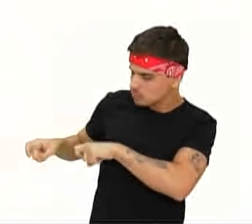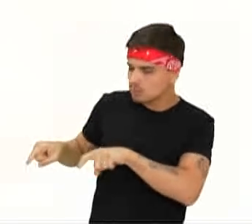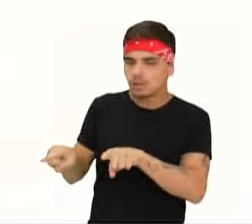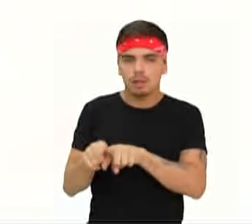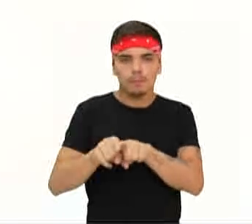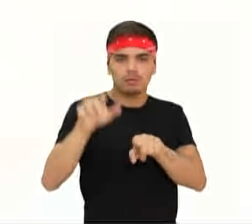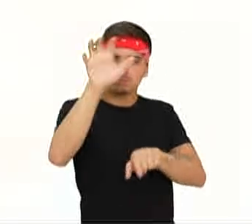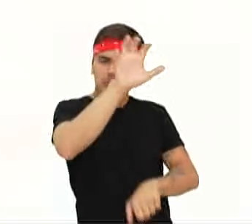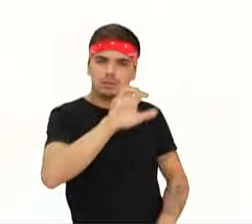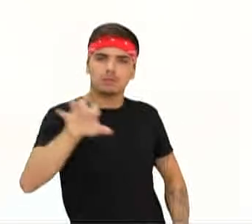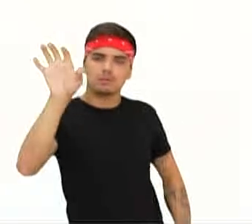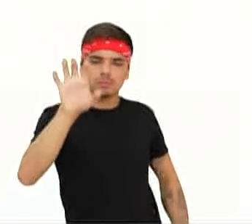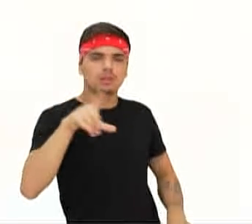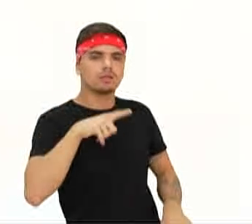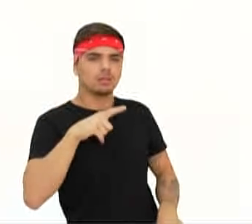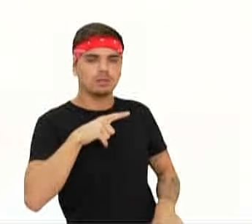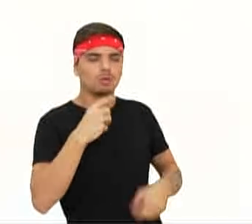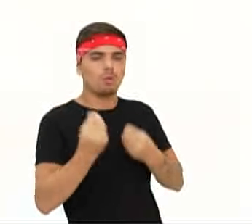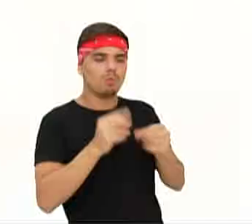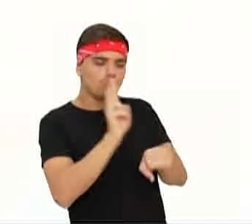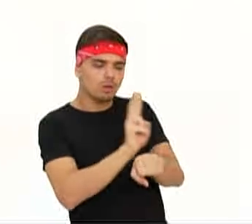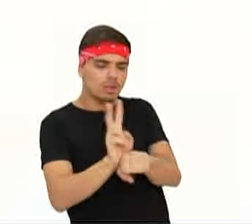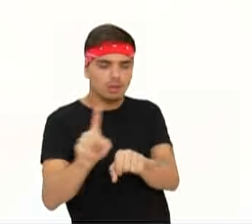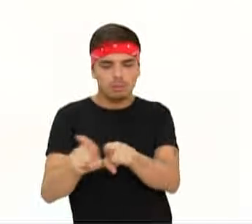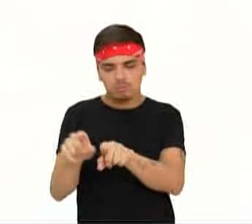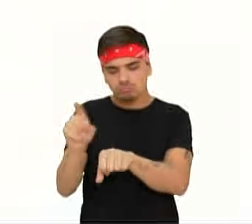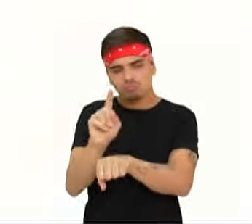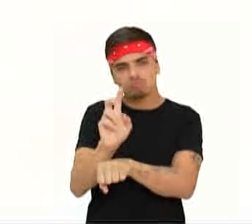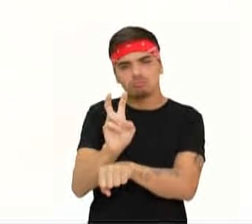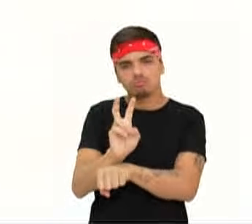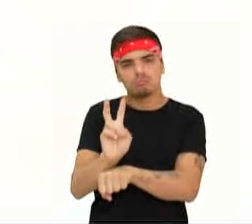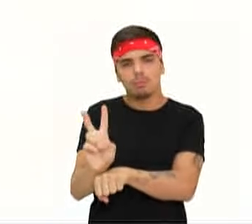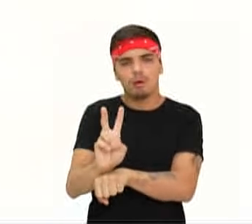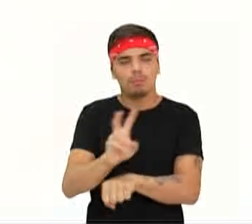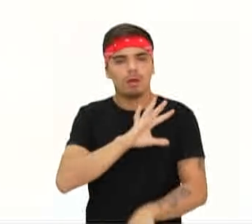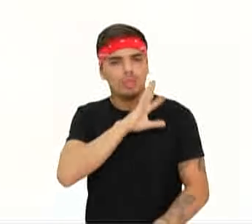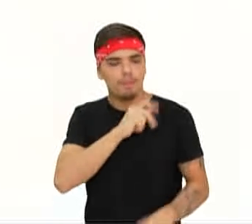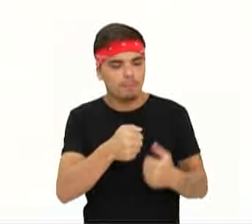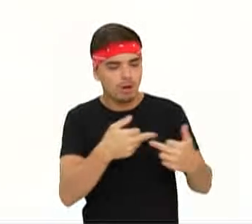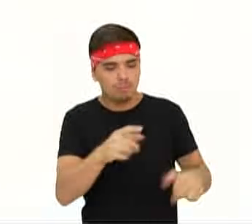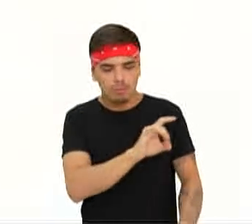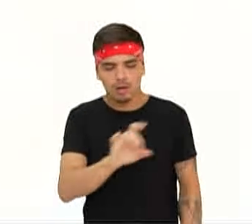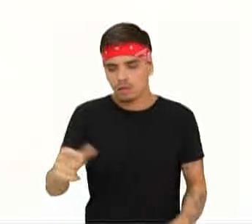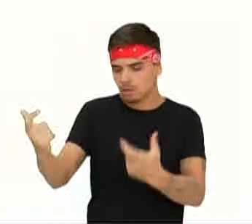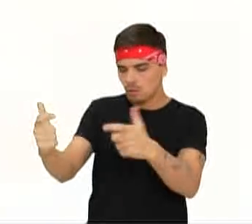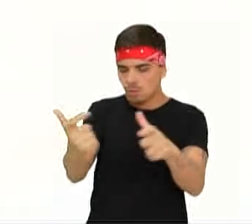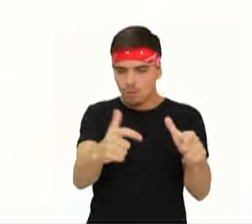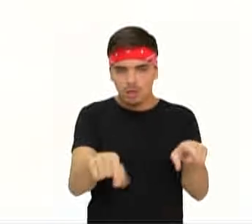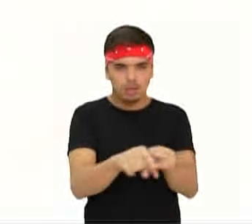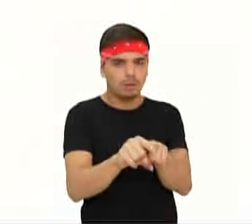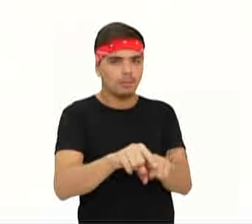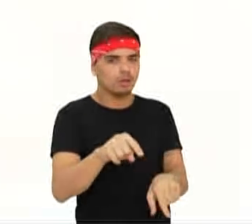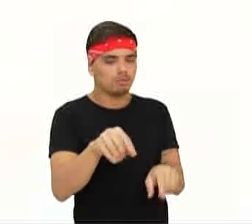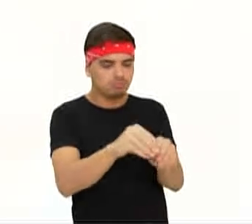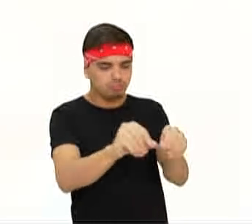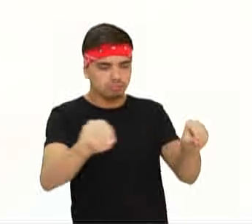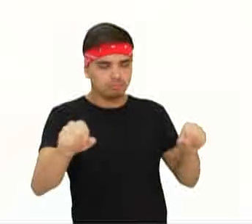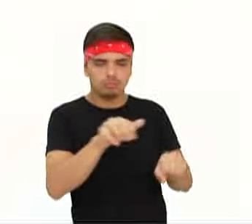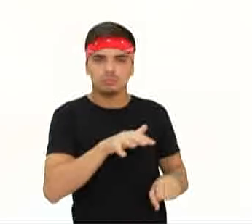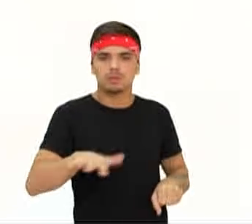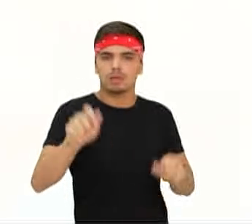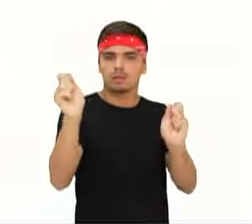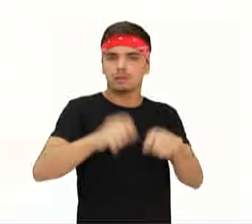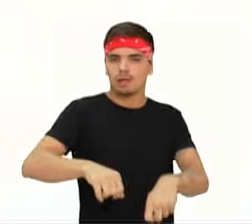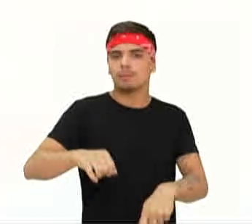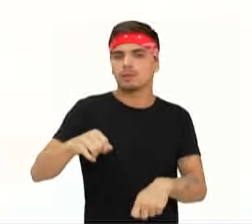clima determina os cultivos e as raças de animais adequados para cada área. Os solos podem ser